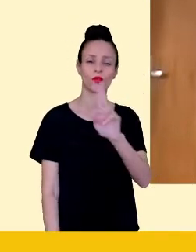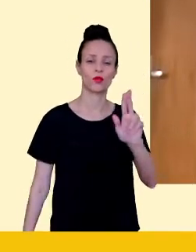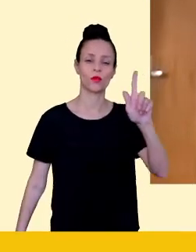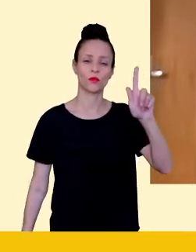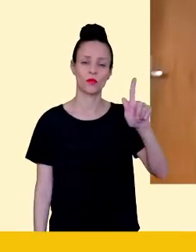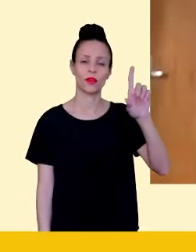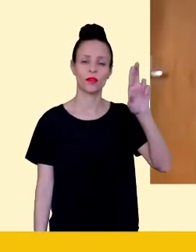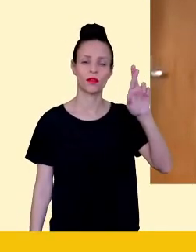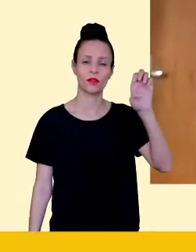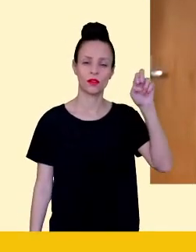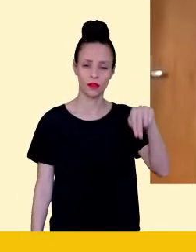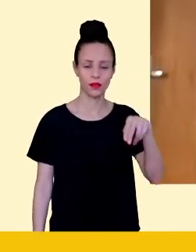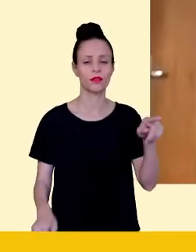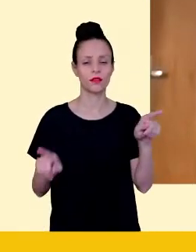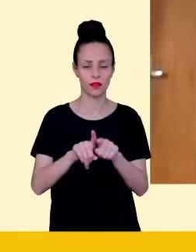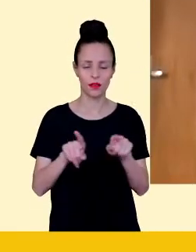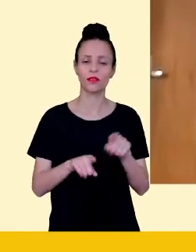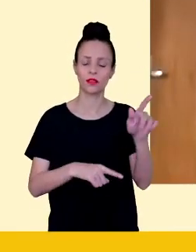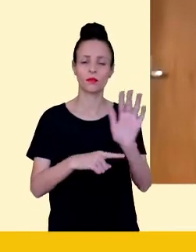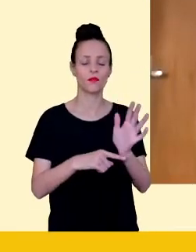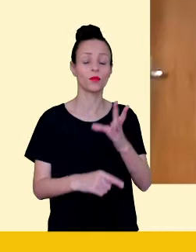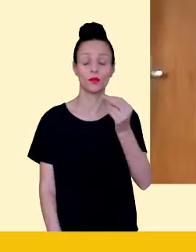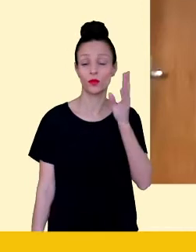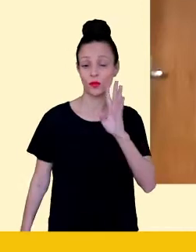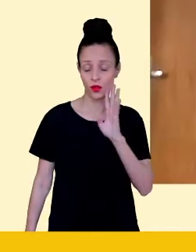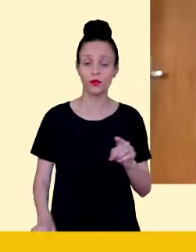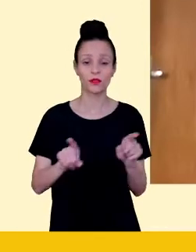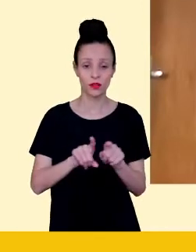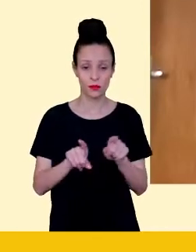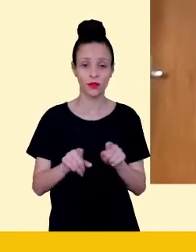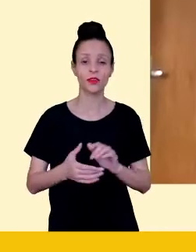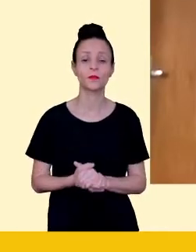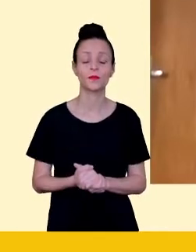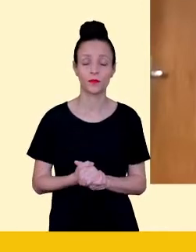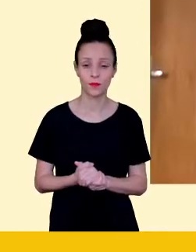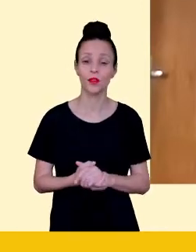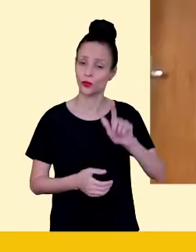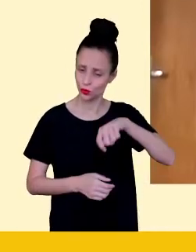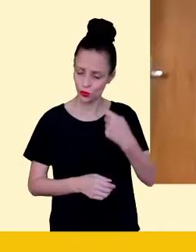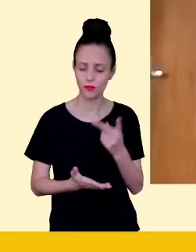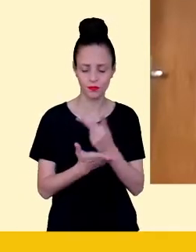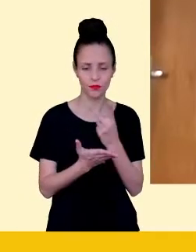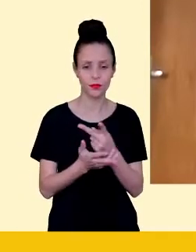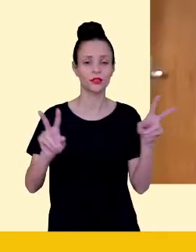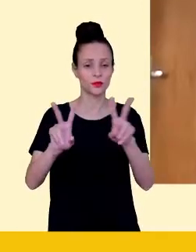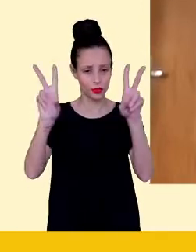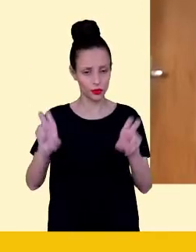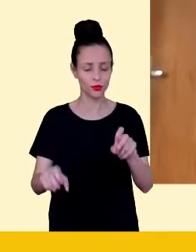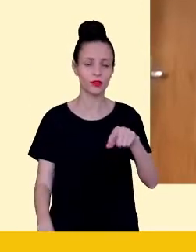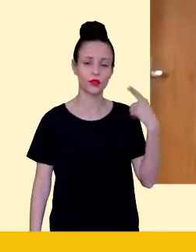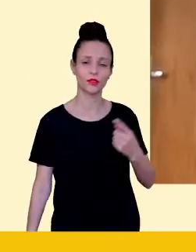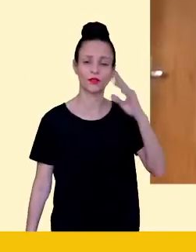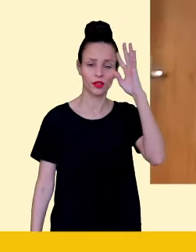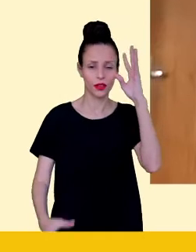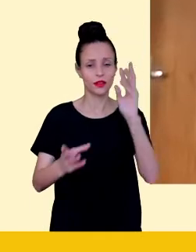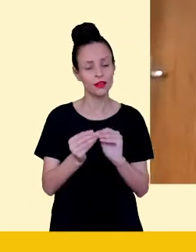em contato com outro filme que chama Green, que é um filme feito pelo Rony Freitas e pelo Israel Machacali, que é um filme muito bacana também, com os Machacali, né,